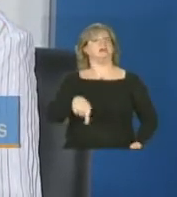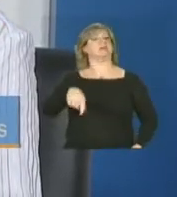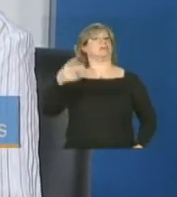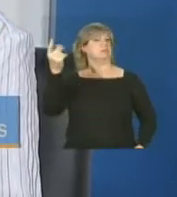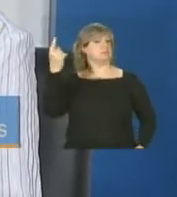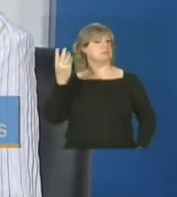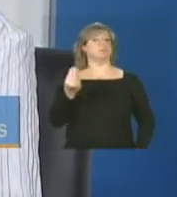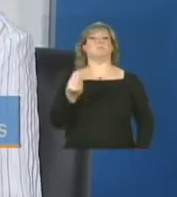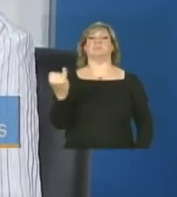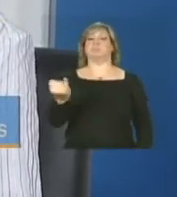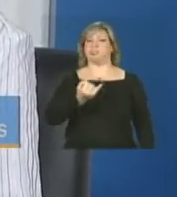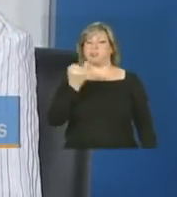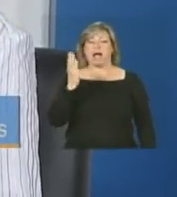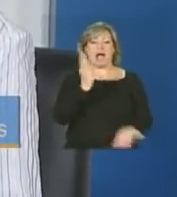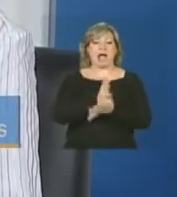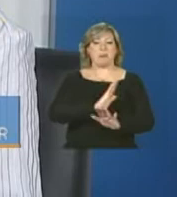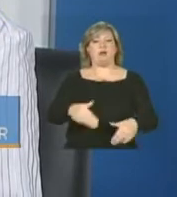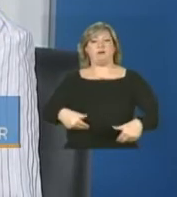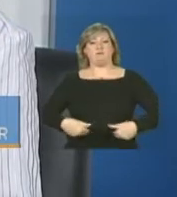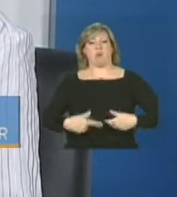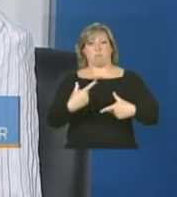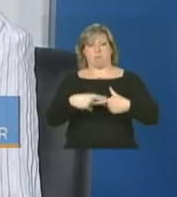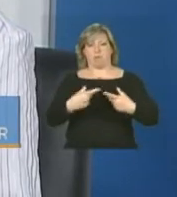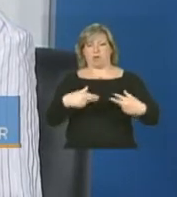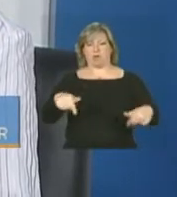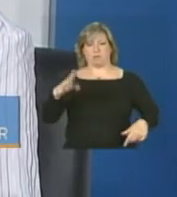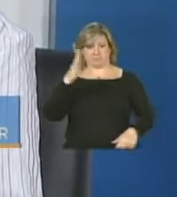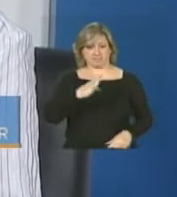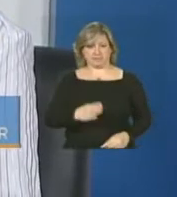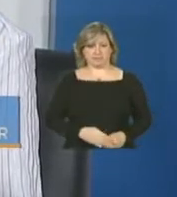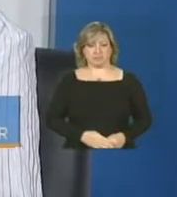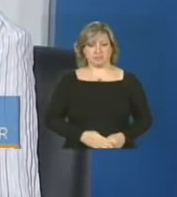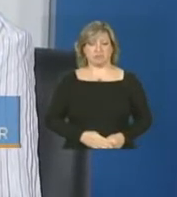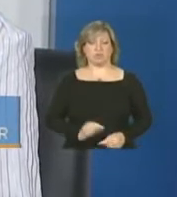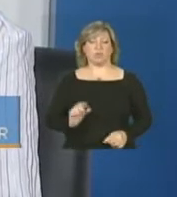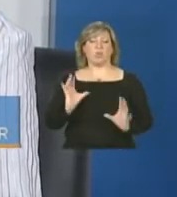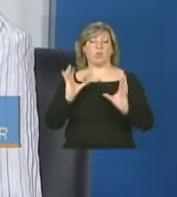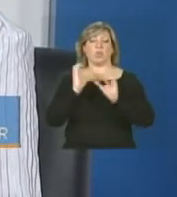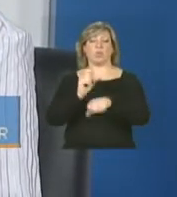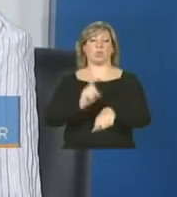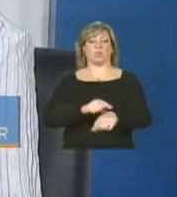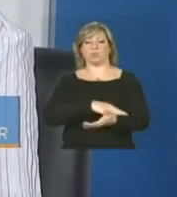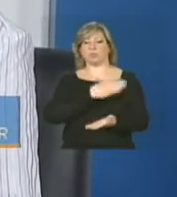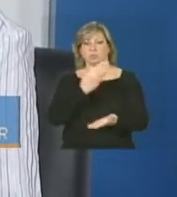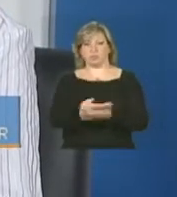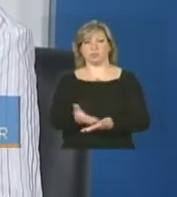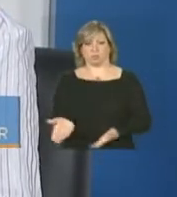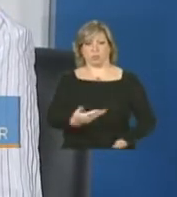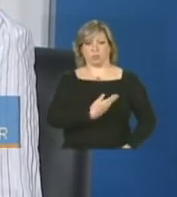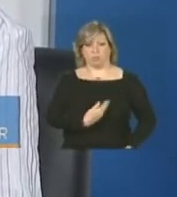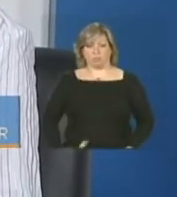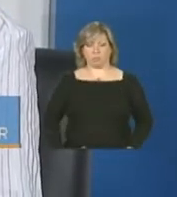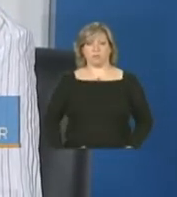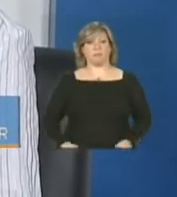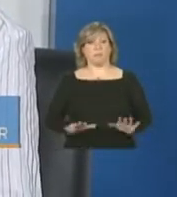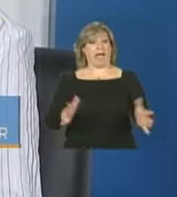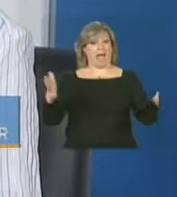do governo federal de erradicar a fome, né? No período de existência aí do governo.